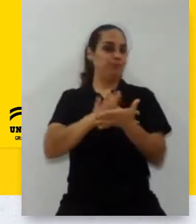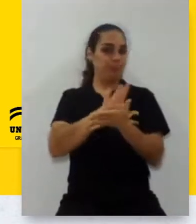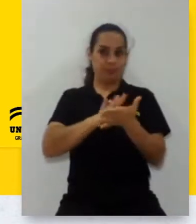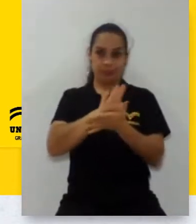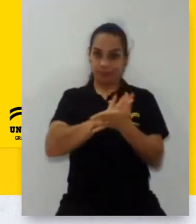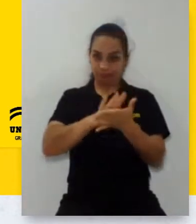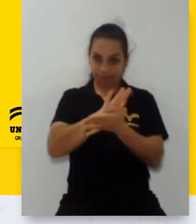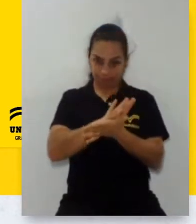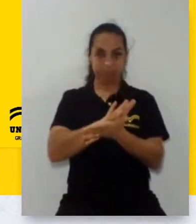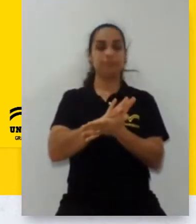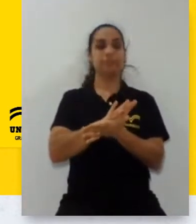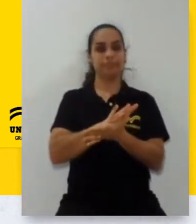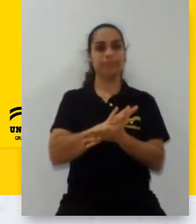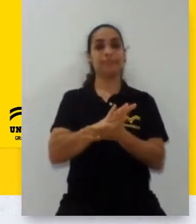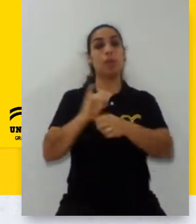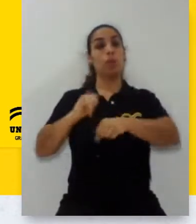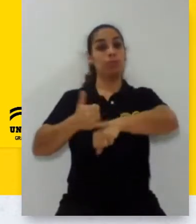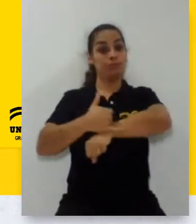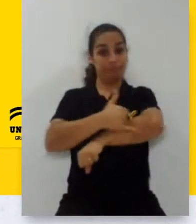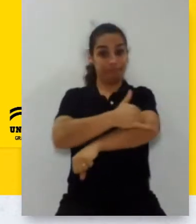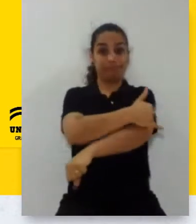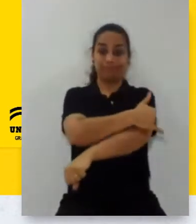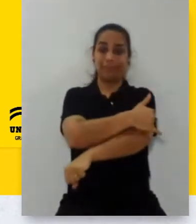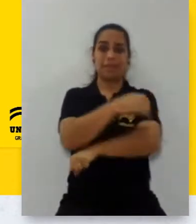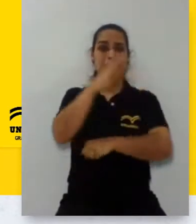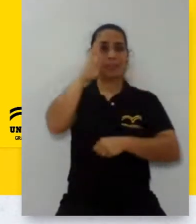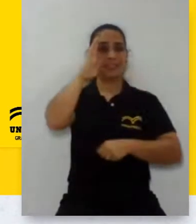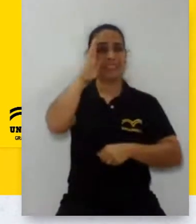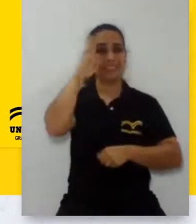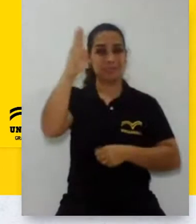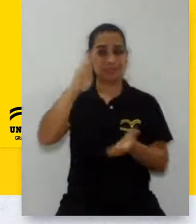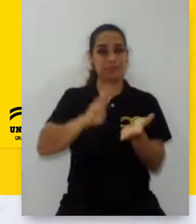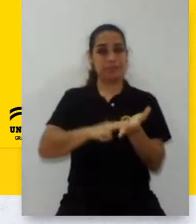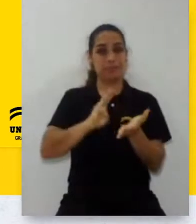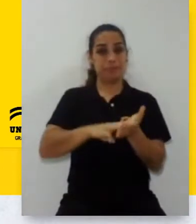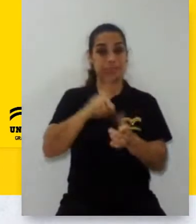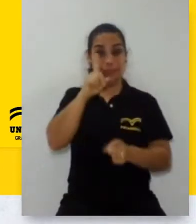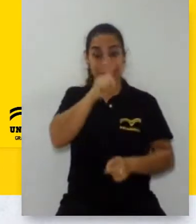se vocês lembrarem ali do gráfico, vocês vão lembrar que esses